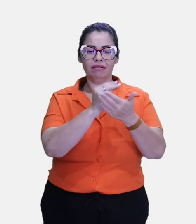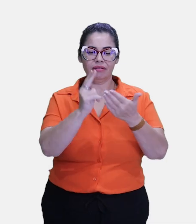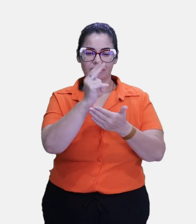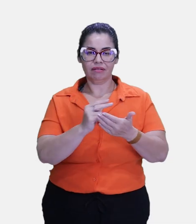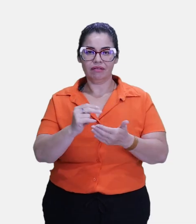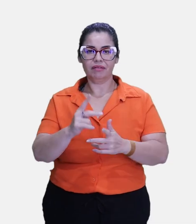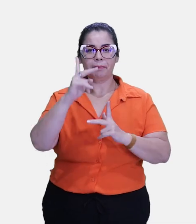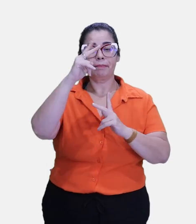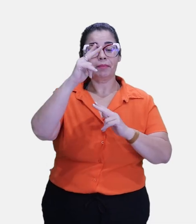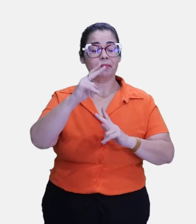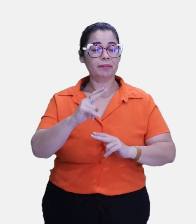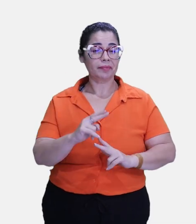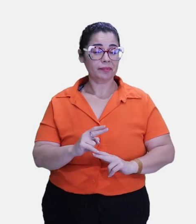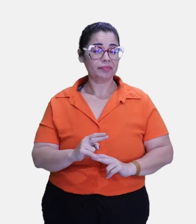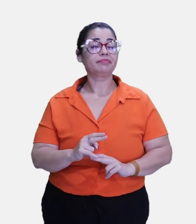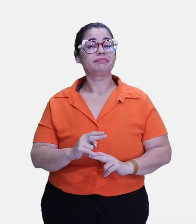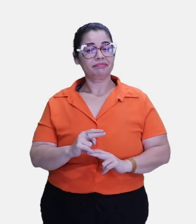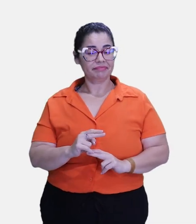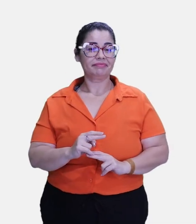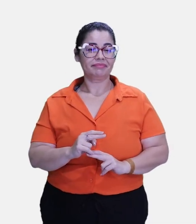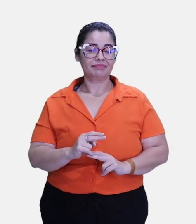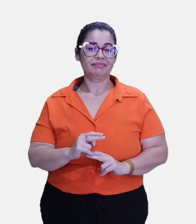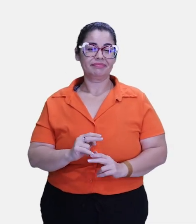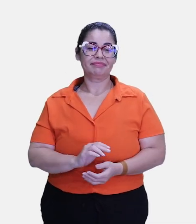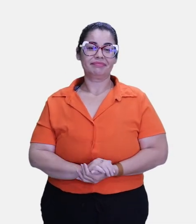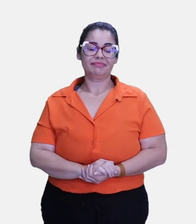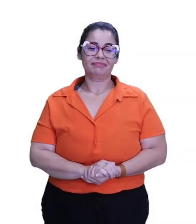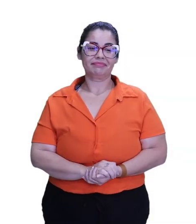fatias escolhidas representam a mesma quantidade.